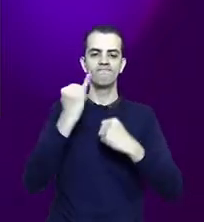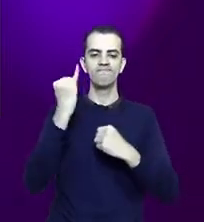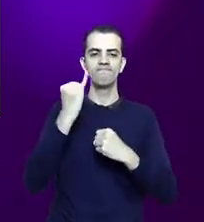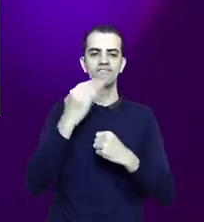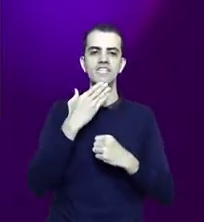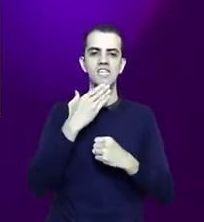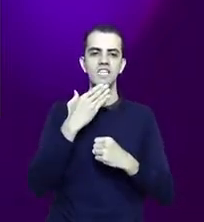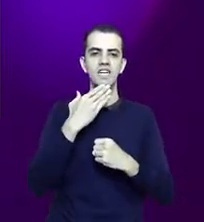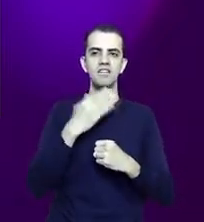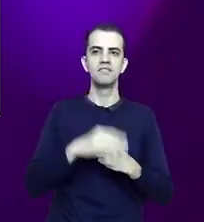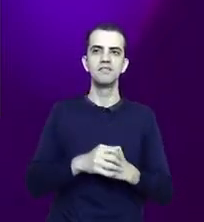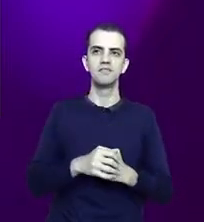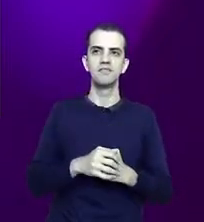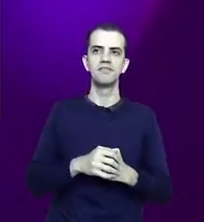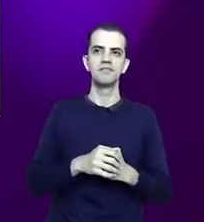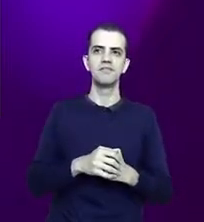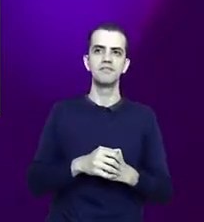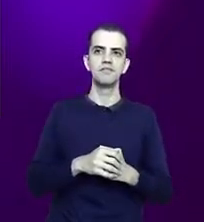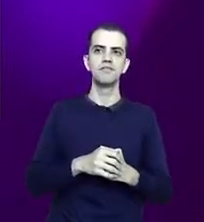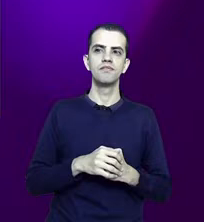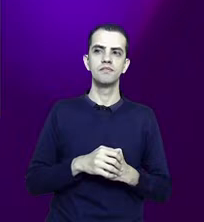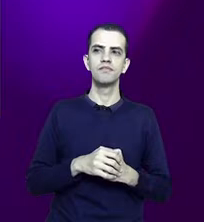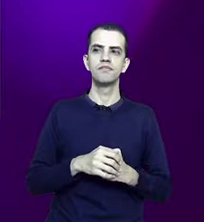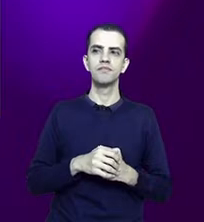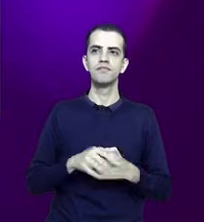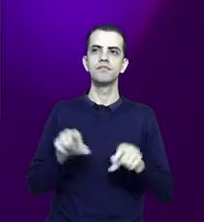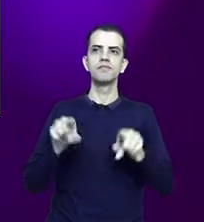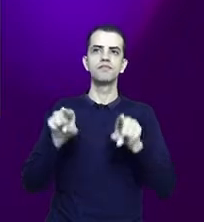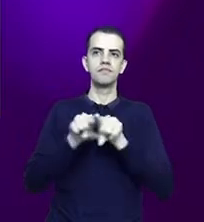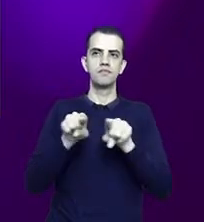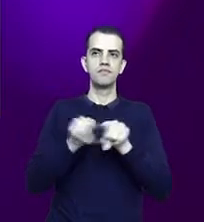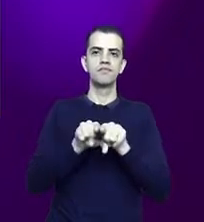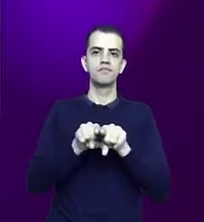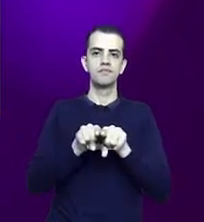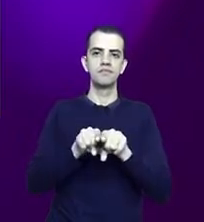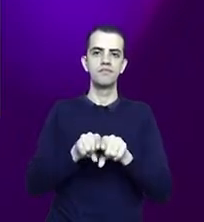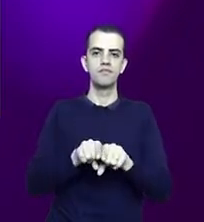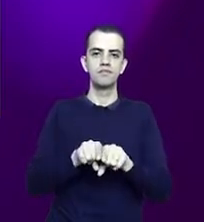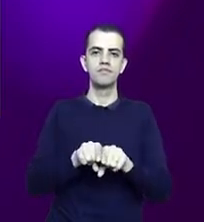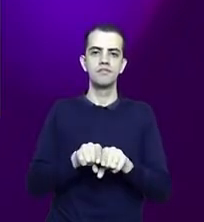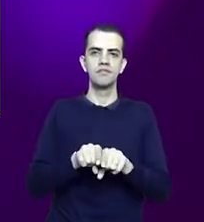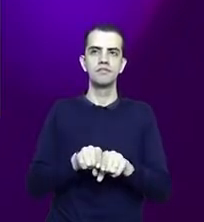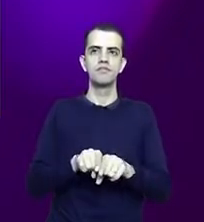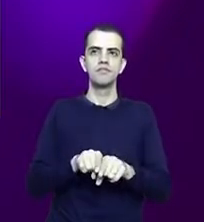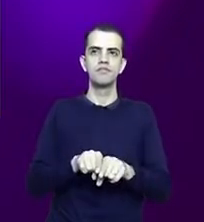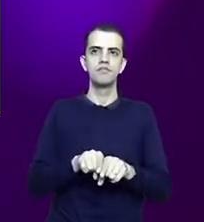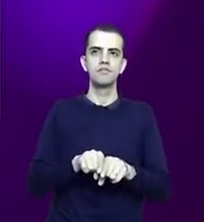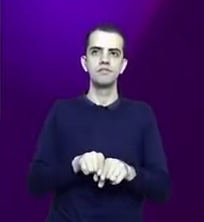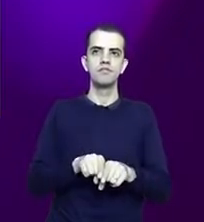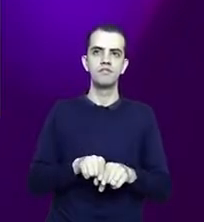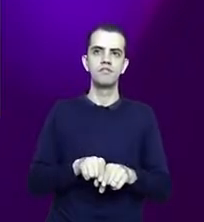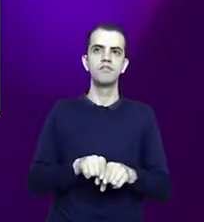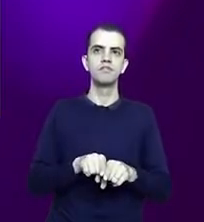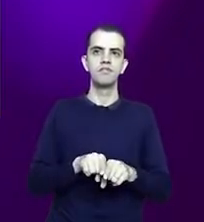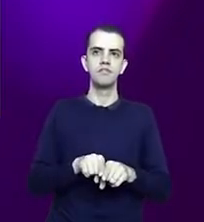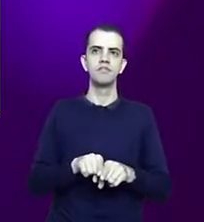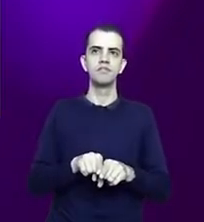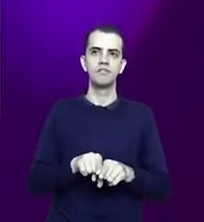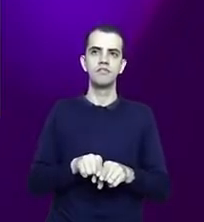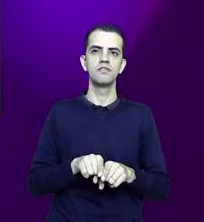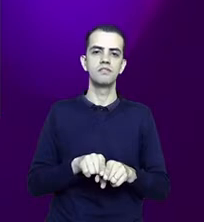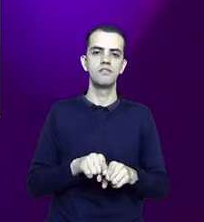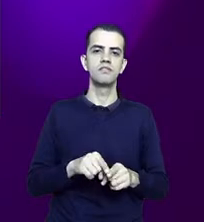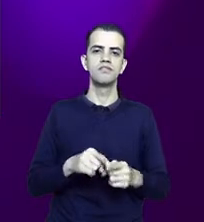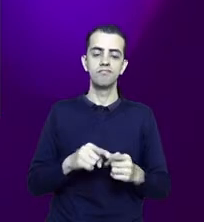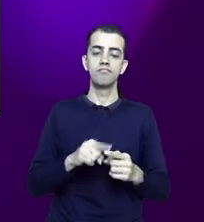na fossa do semilunar principalmente. Então, realmente parece ter sido uma fratura impactada com um fragmento volar aí